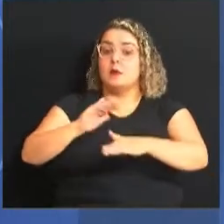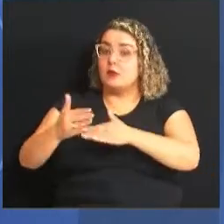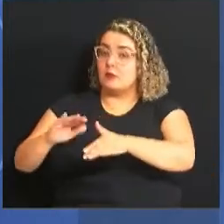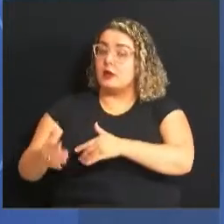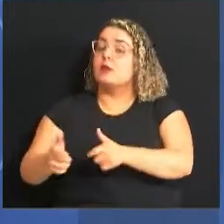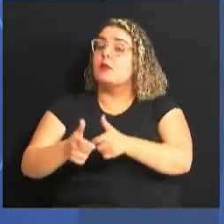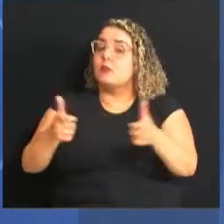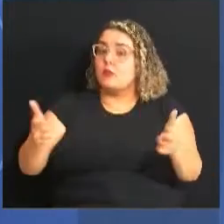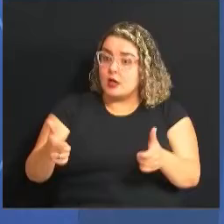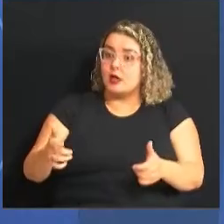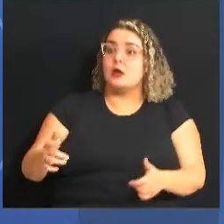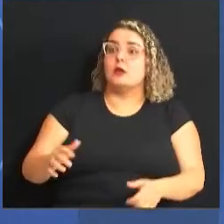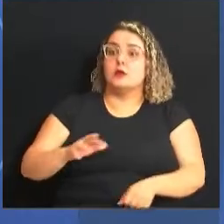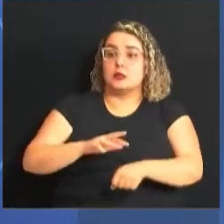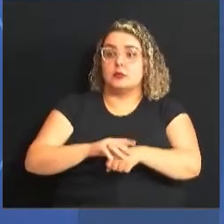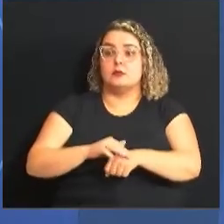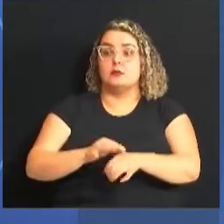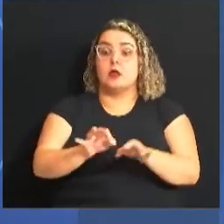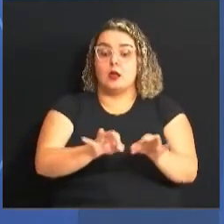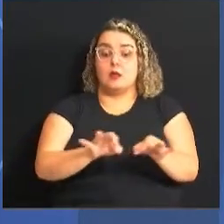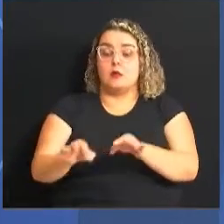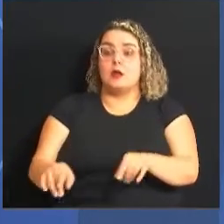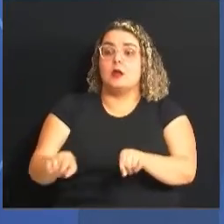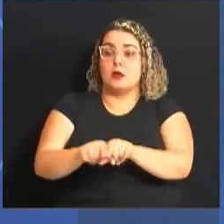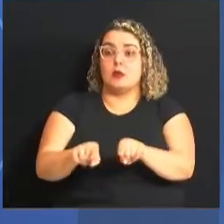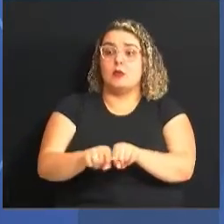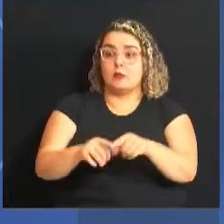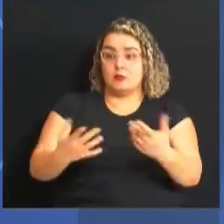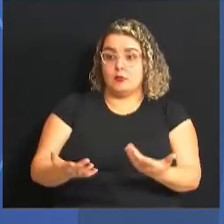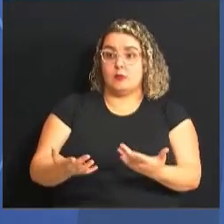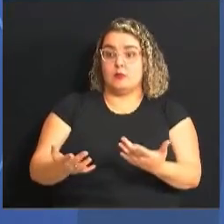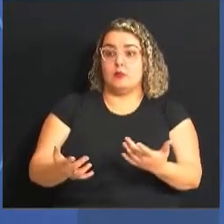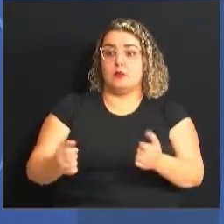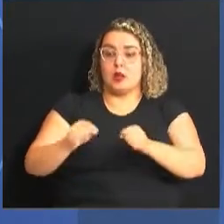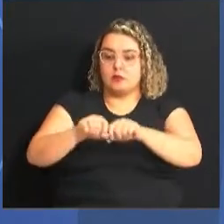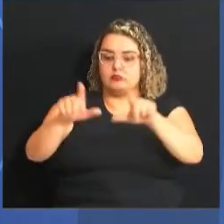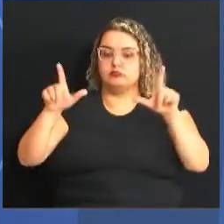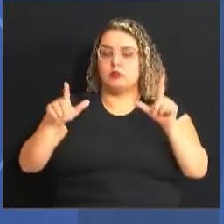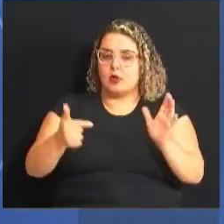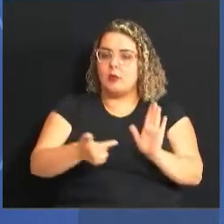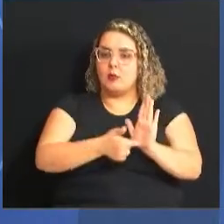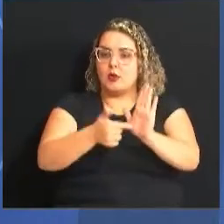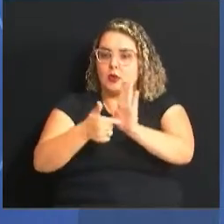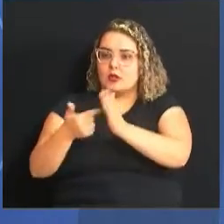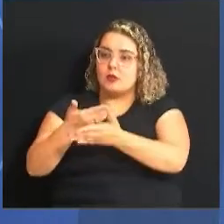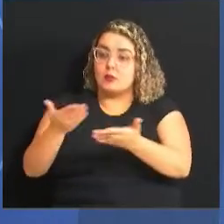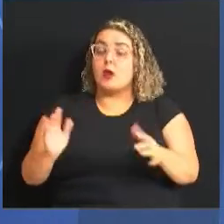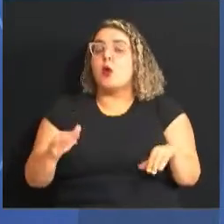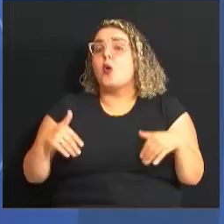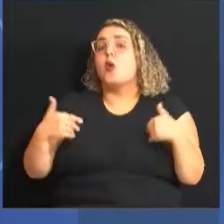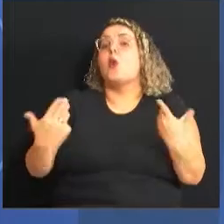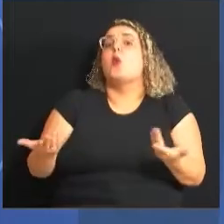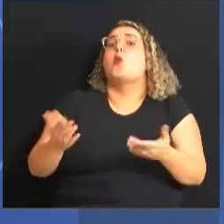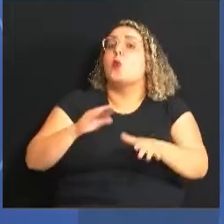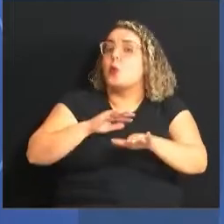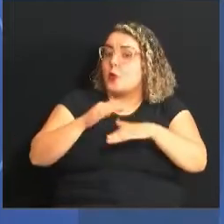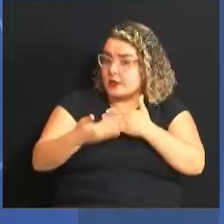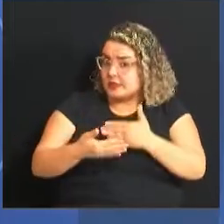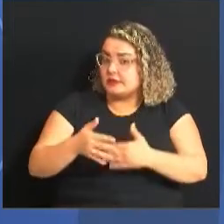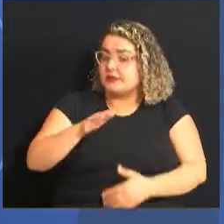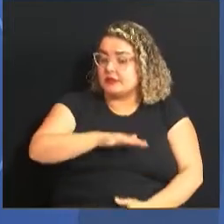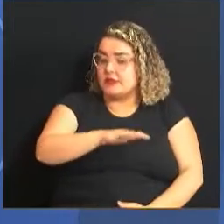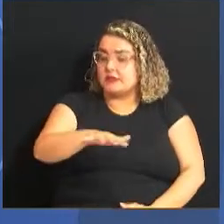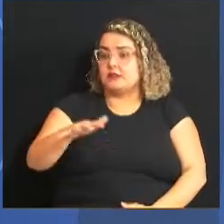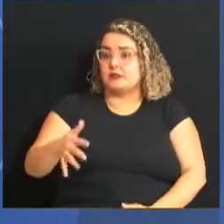incidência da doença. E a gente preparou, inclusive, aqui umas telas que a gente vai mostrar quais são esses bairros e as regiões.